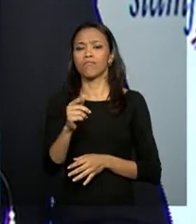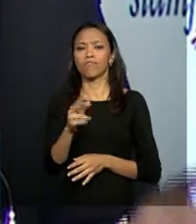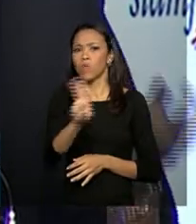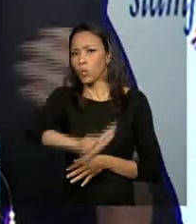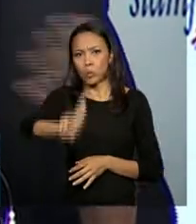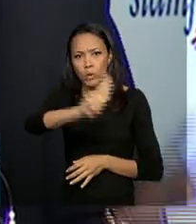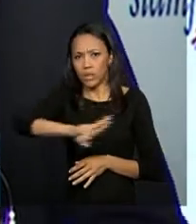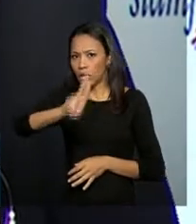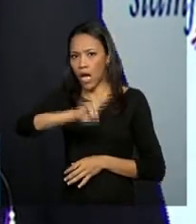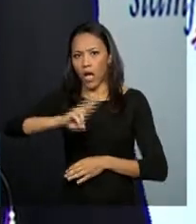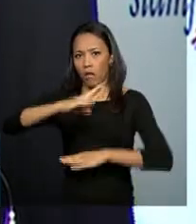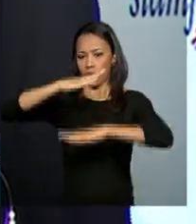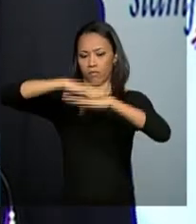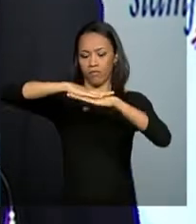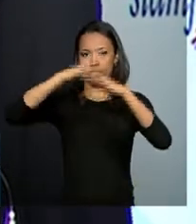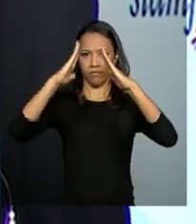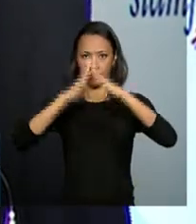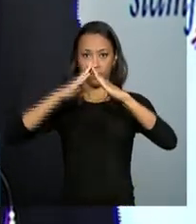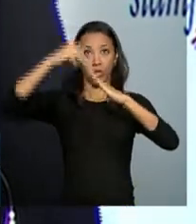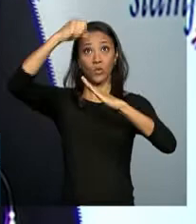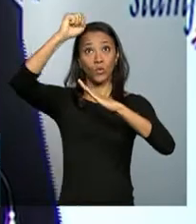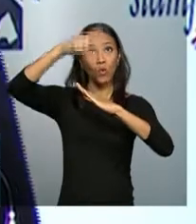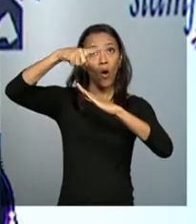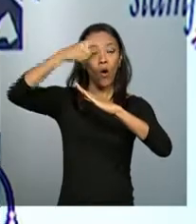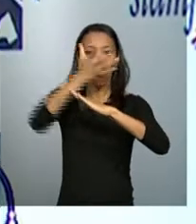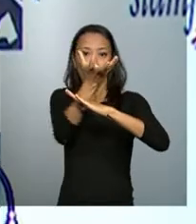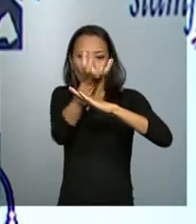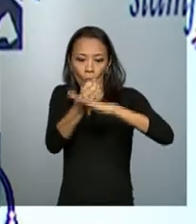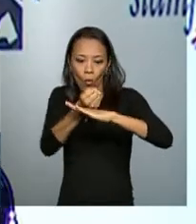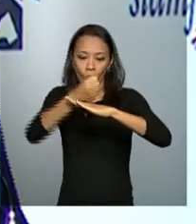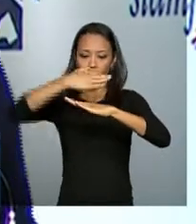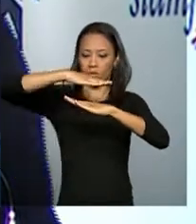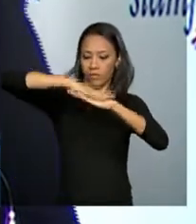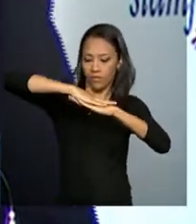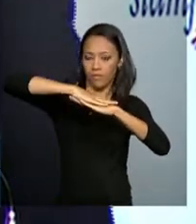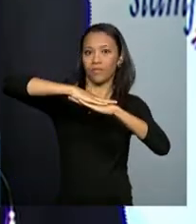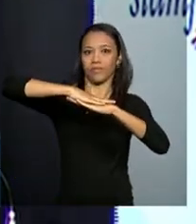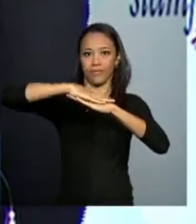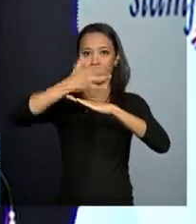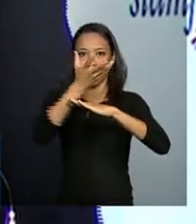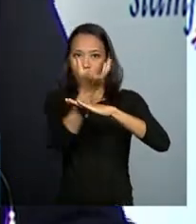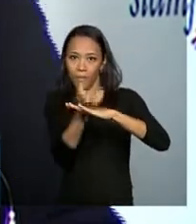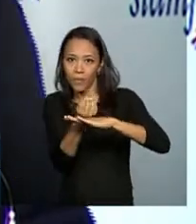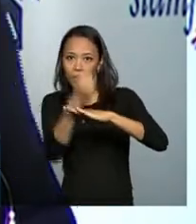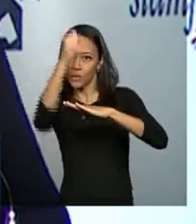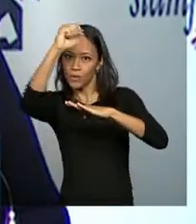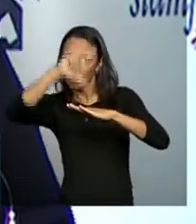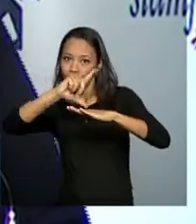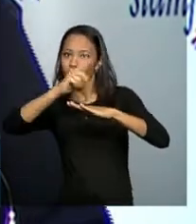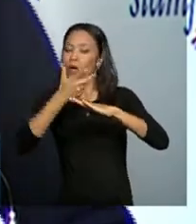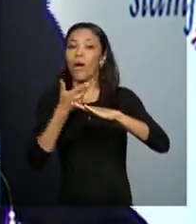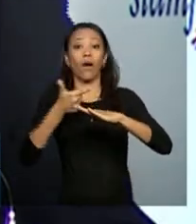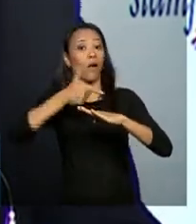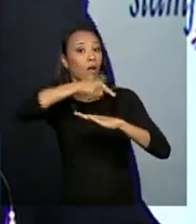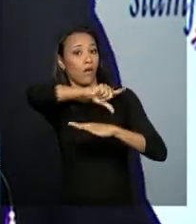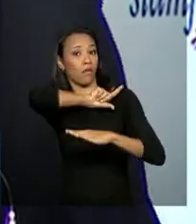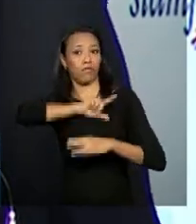térmico solar. Vocês me desculpem, mas é porque, para mim, é térmico solar, ou variante do térmico